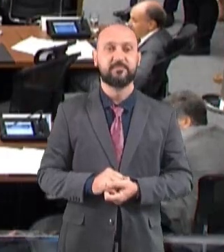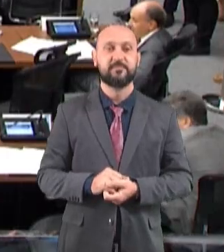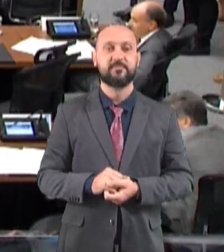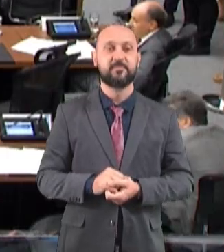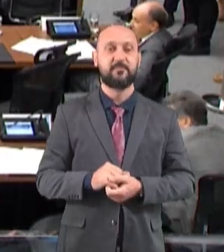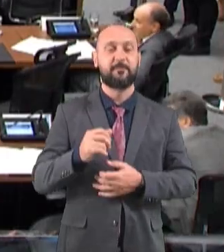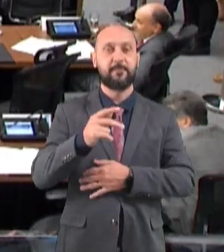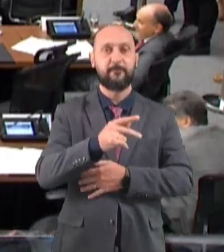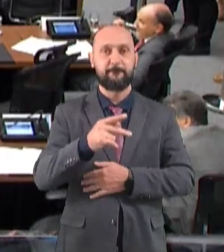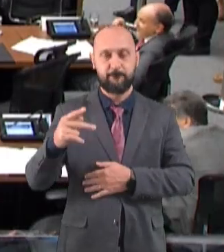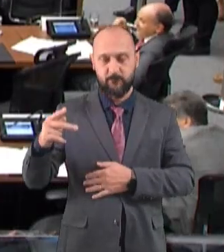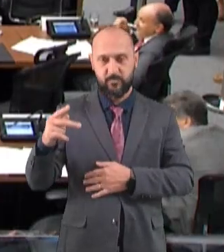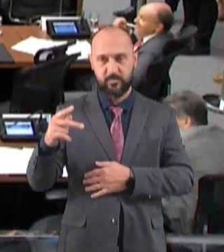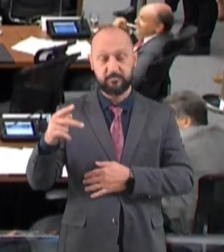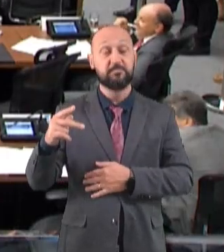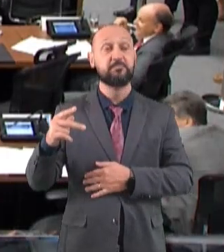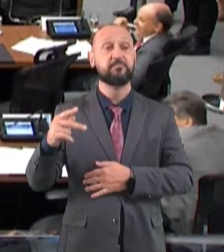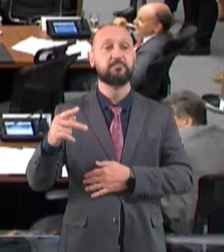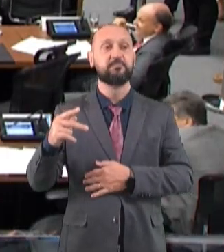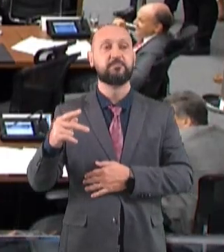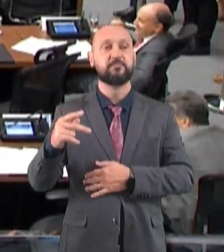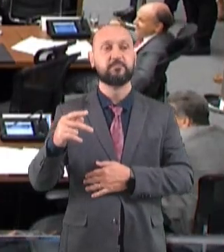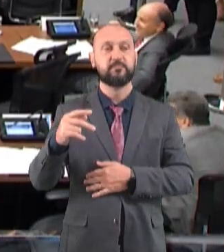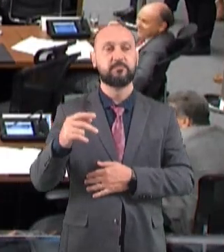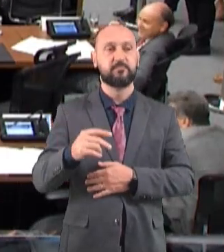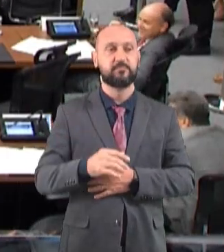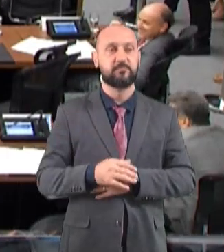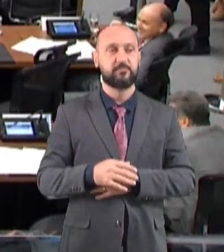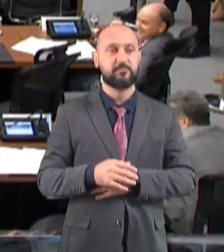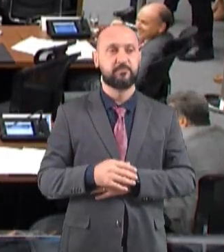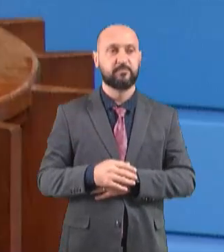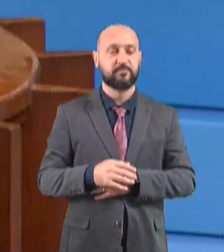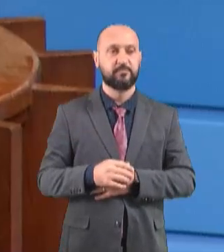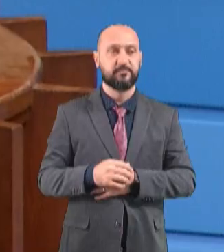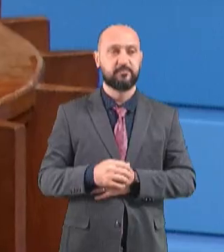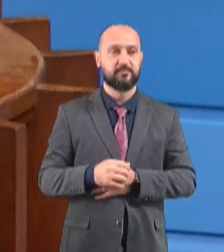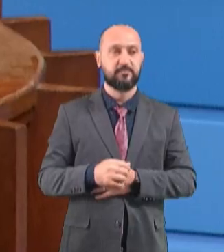Senhor presidente, eu vou aqui